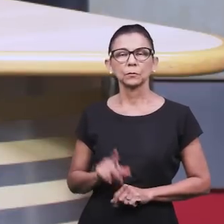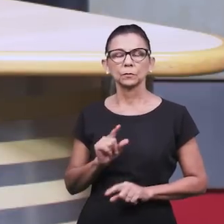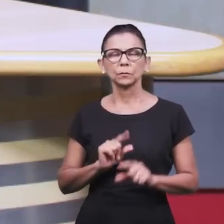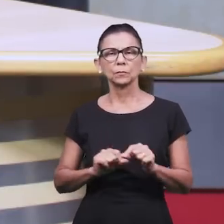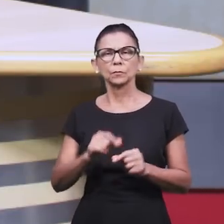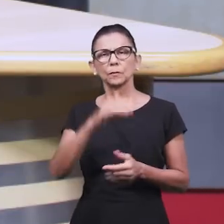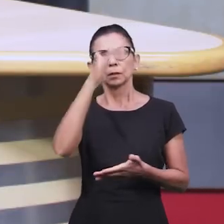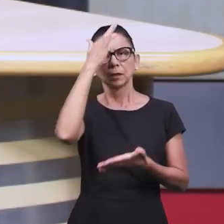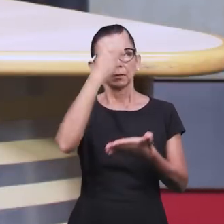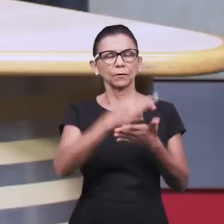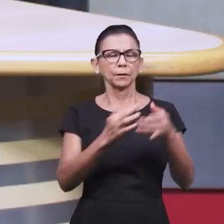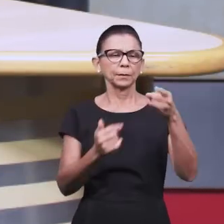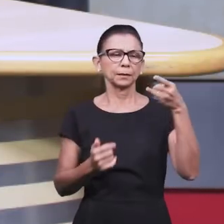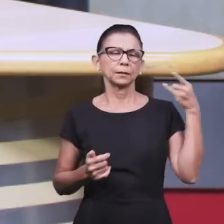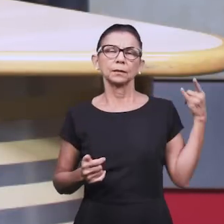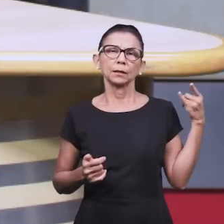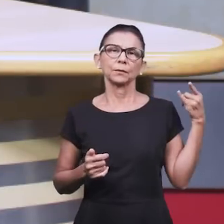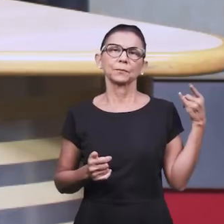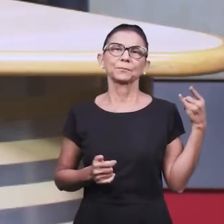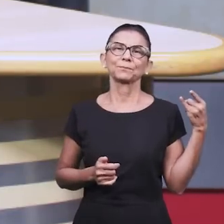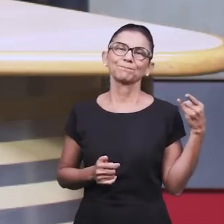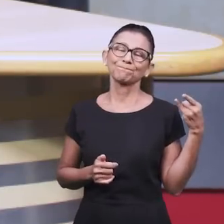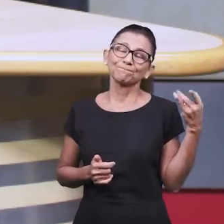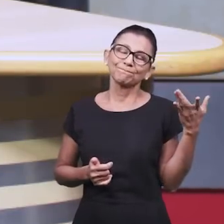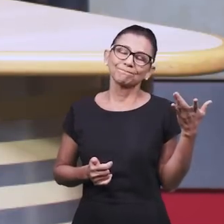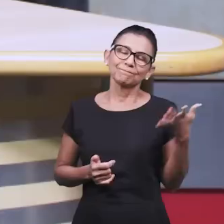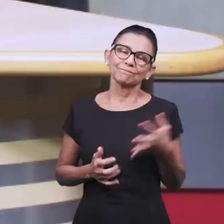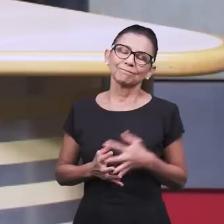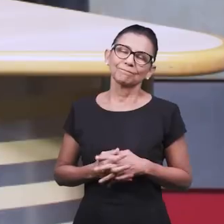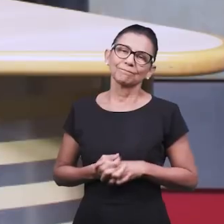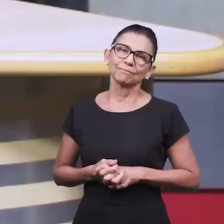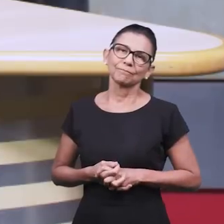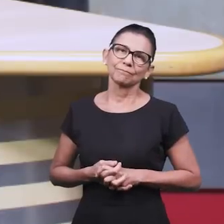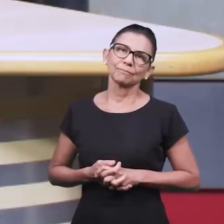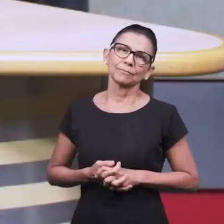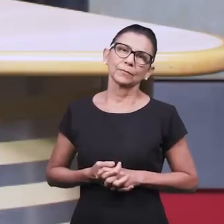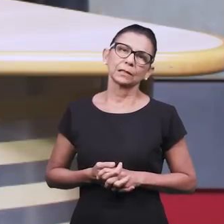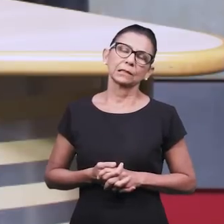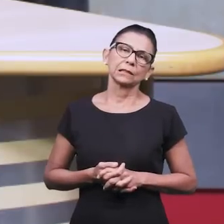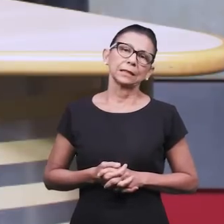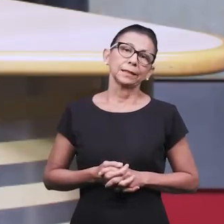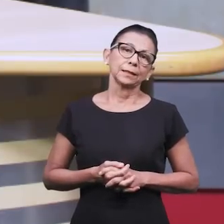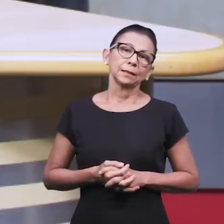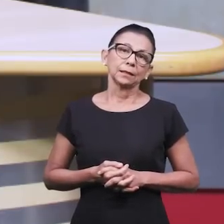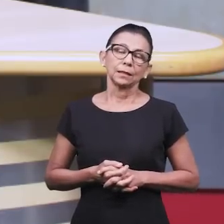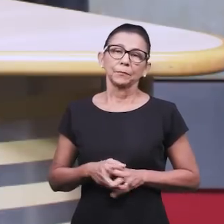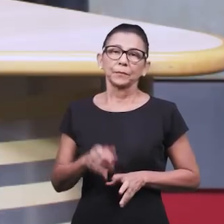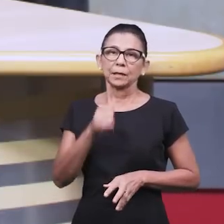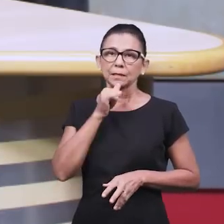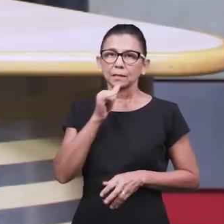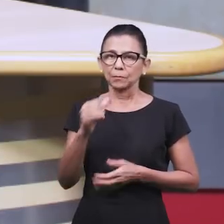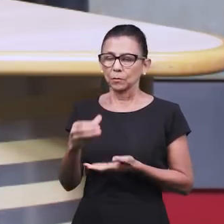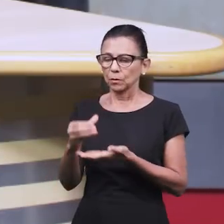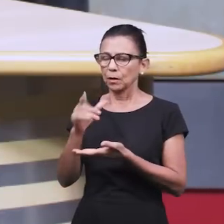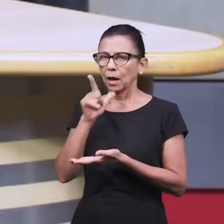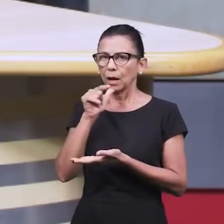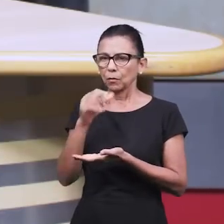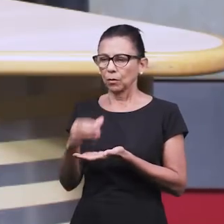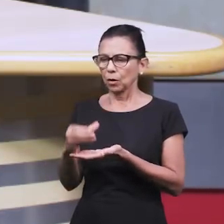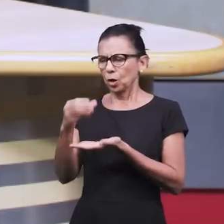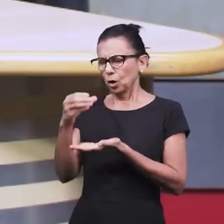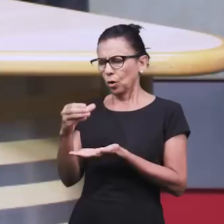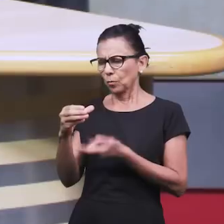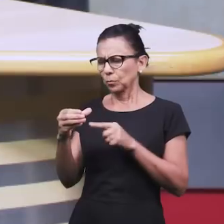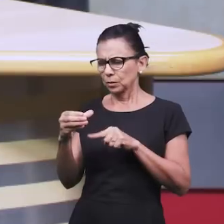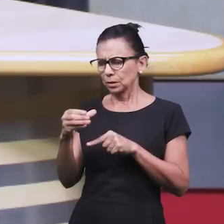mística e supersticiosa? Ela é puramente materialista. Se eu creio que esse copo de água vai me